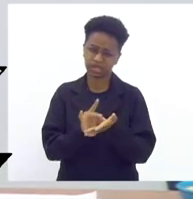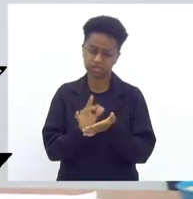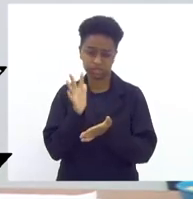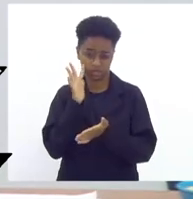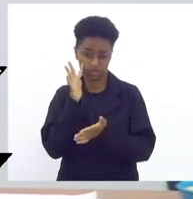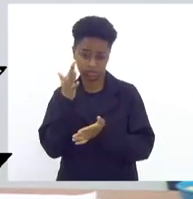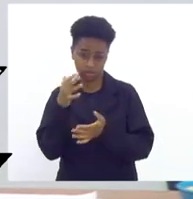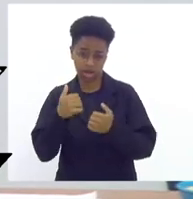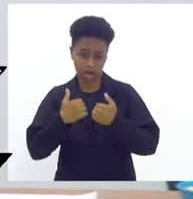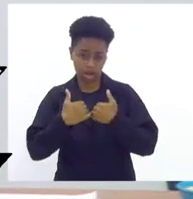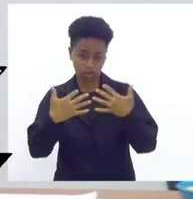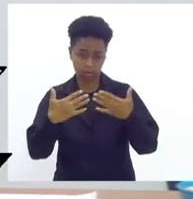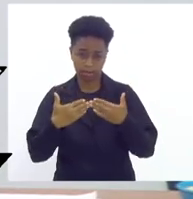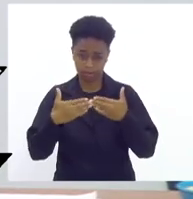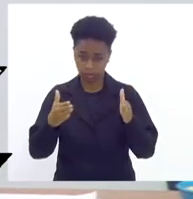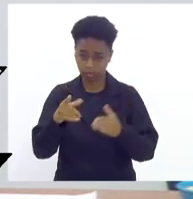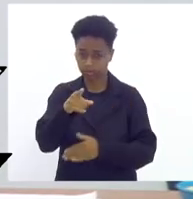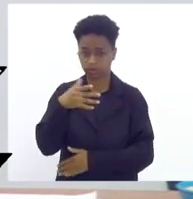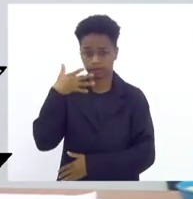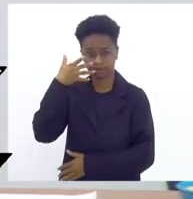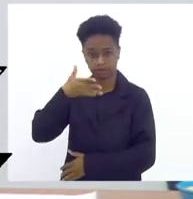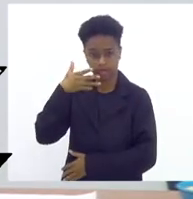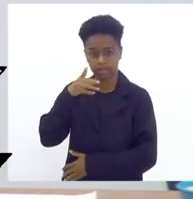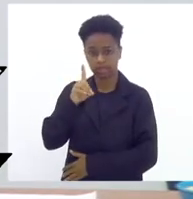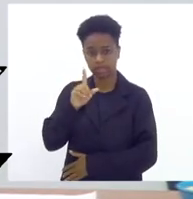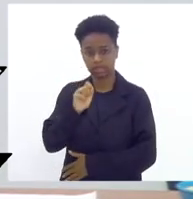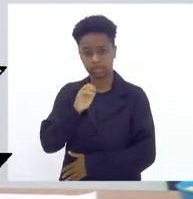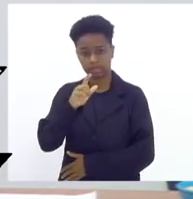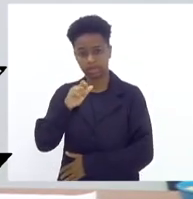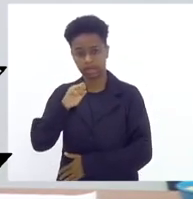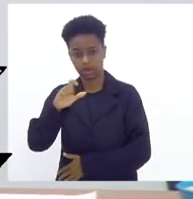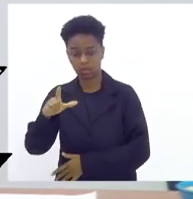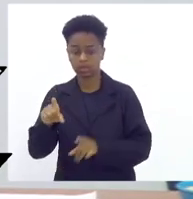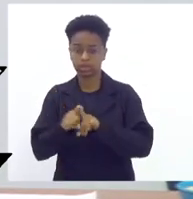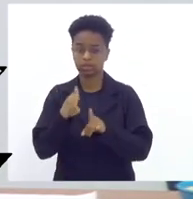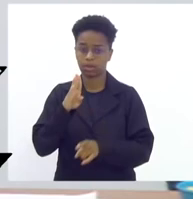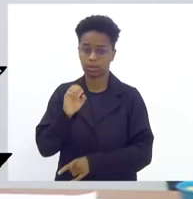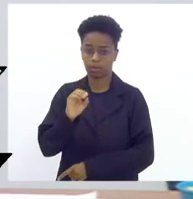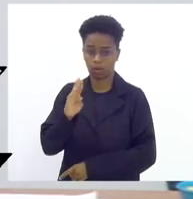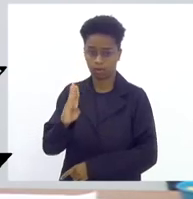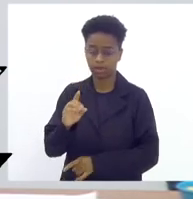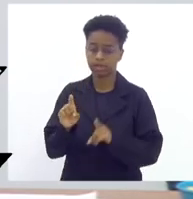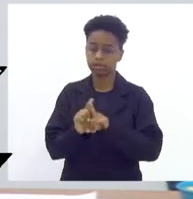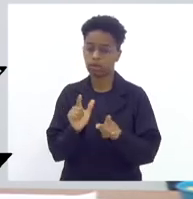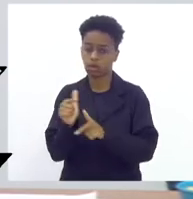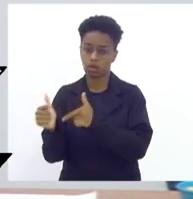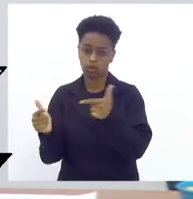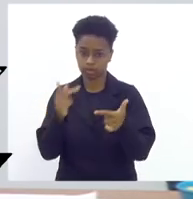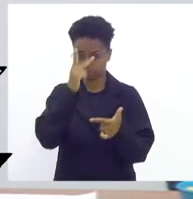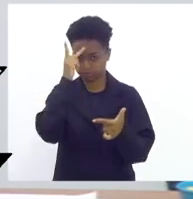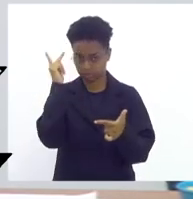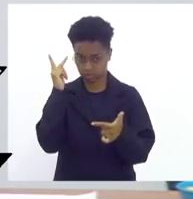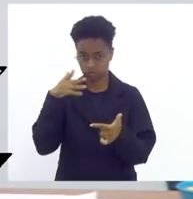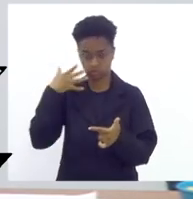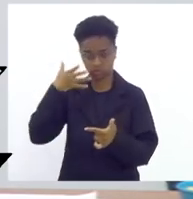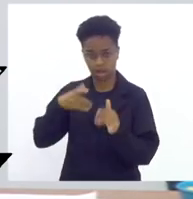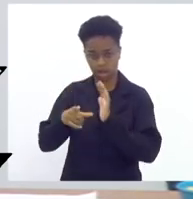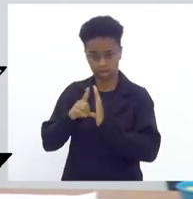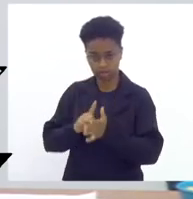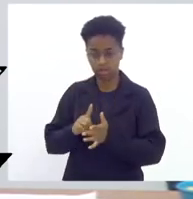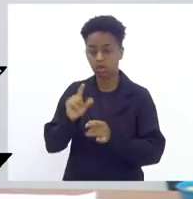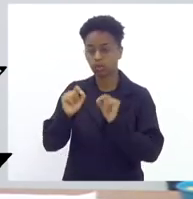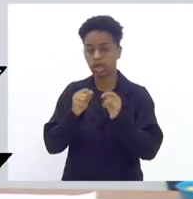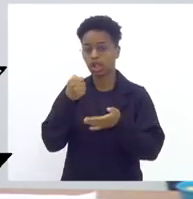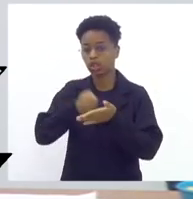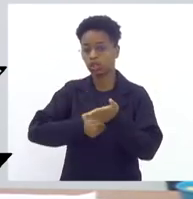audiência pública estava na falta do Daniel esteve na fala do Bob também de outros que aqui passaram a